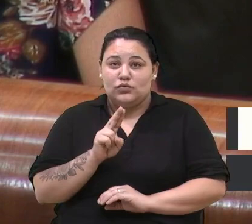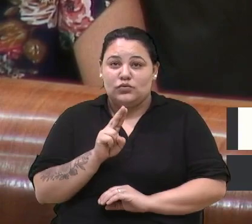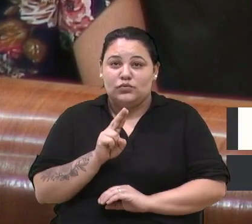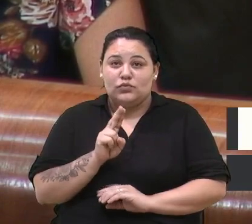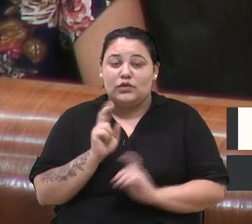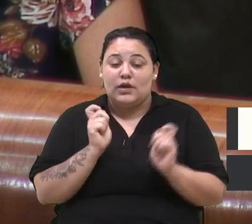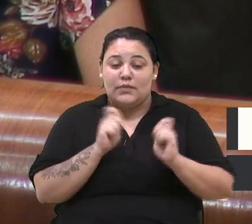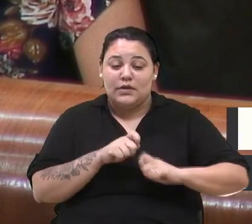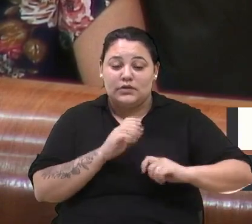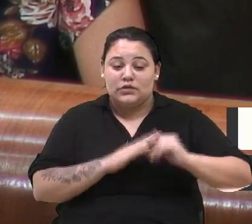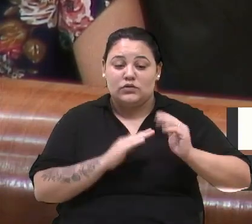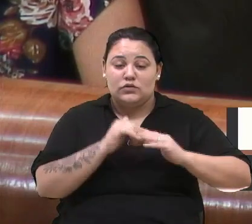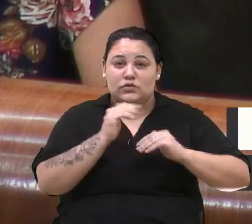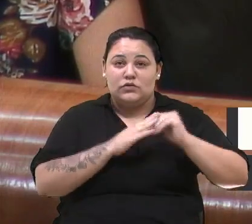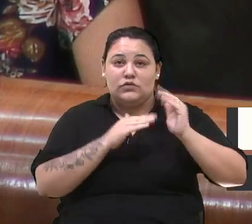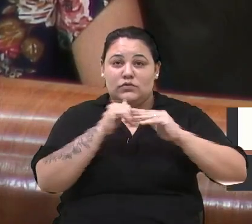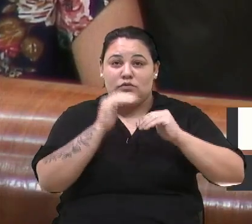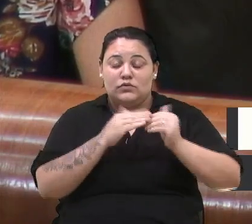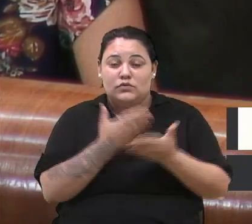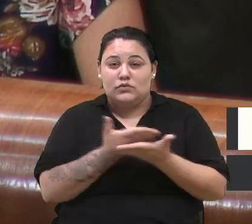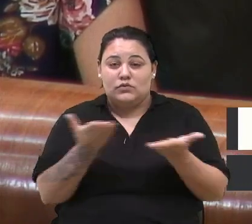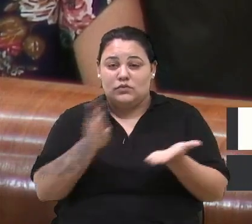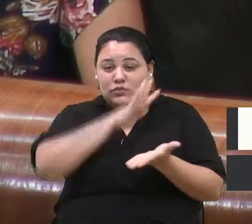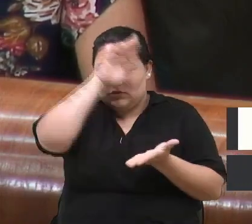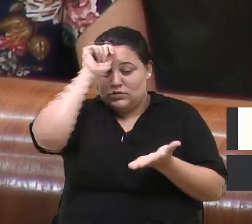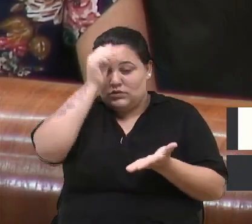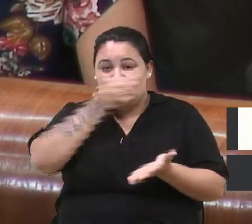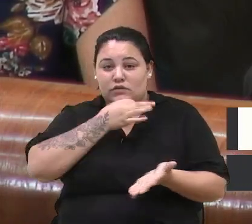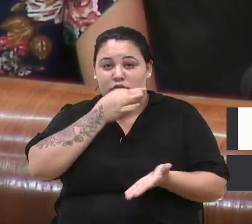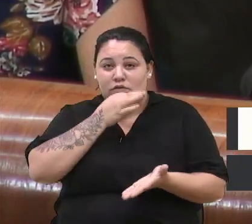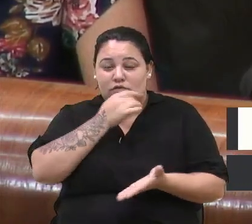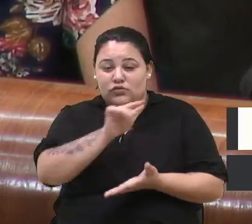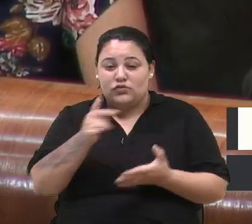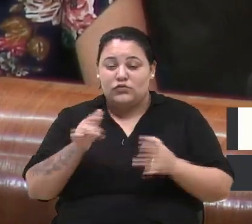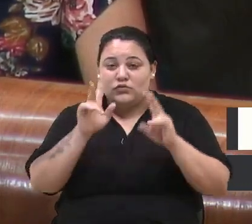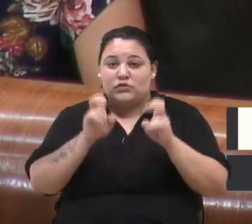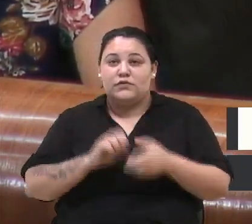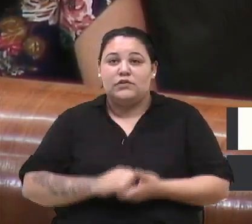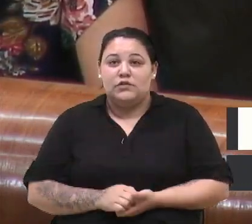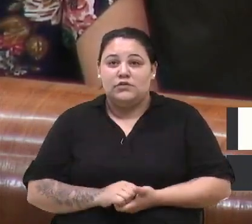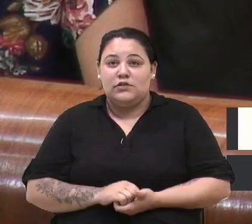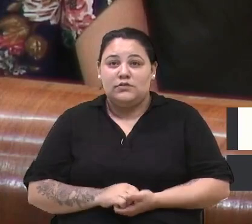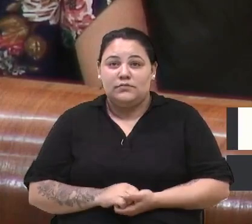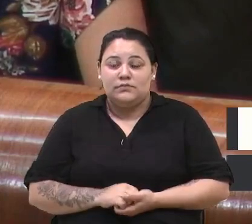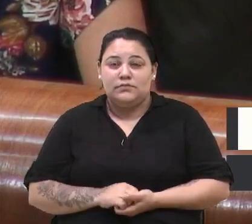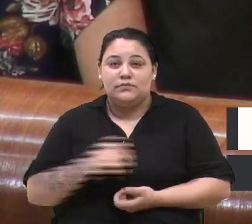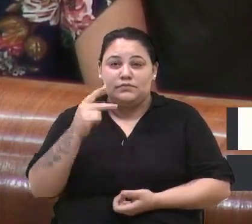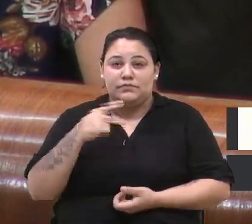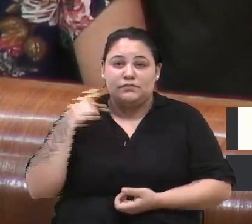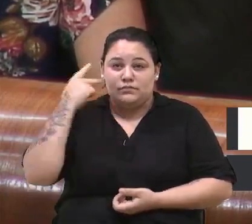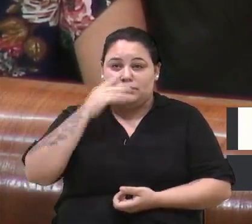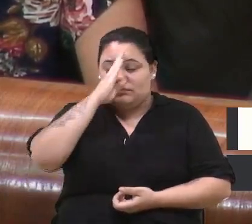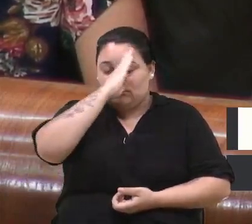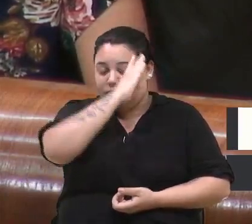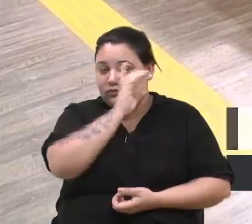construtivo no âmbito no município de Caxias do Sul e da outras providências. Vereador Adriano Bressan, com a